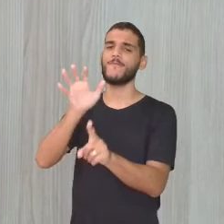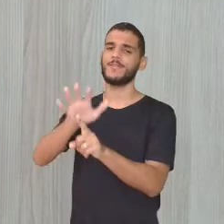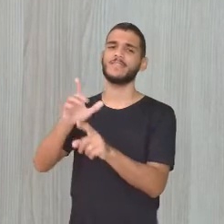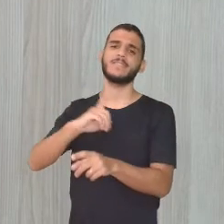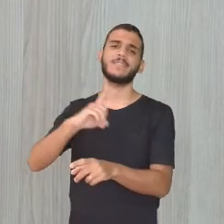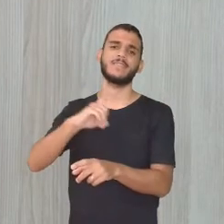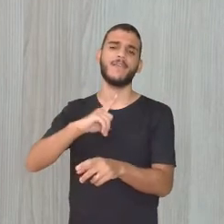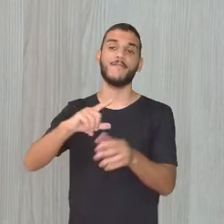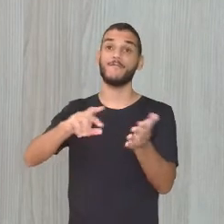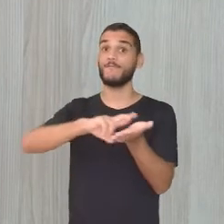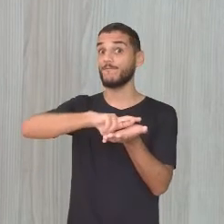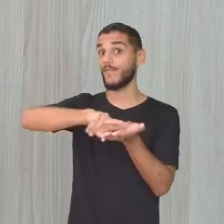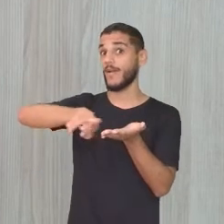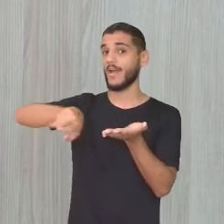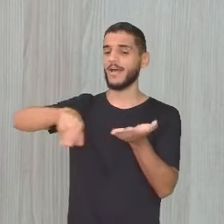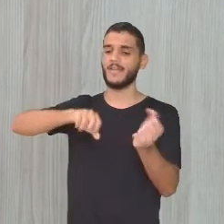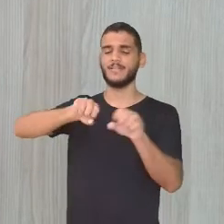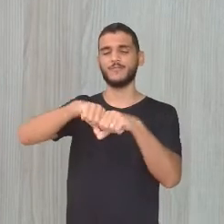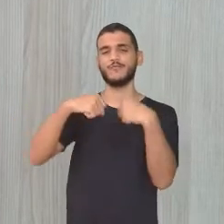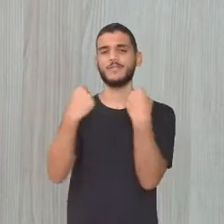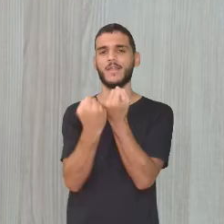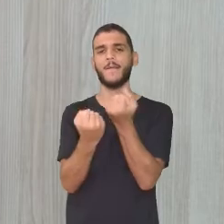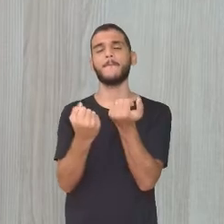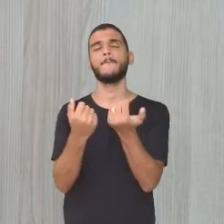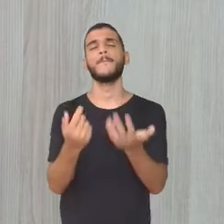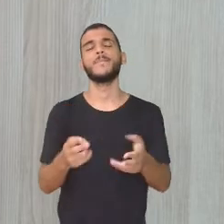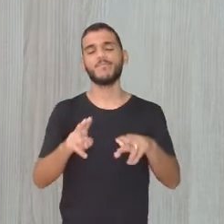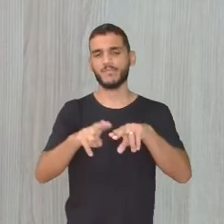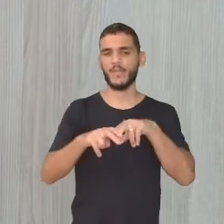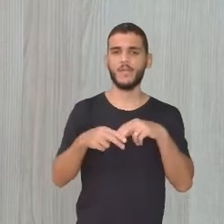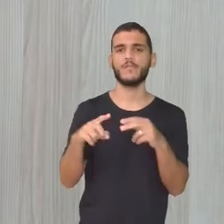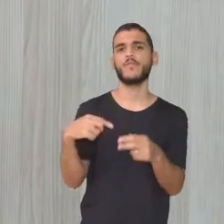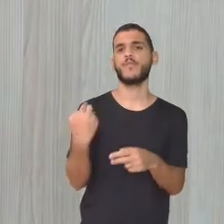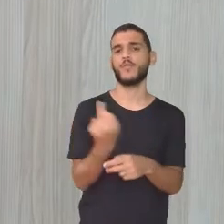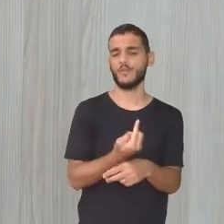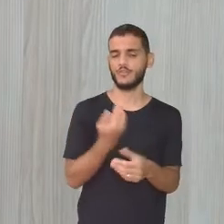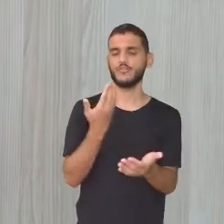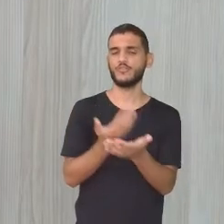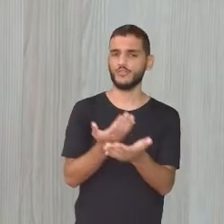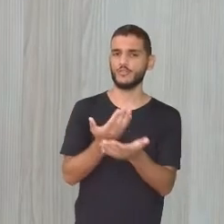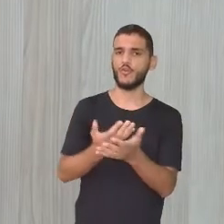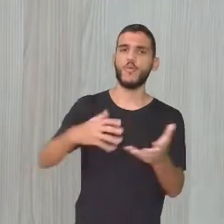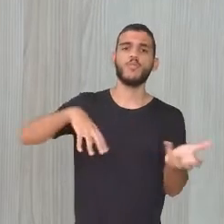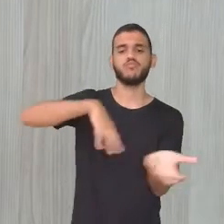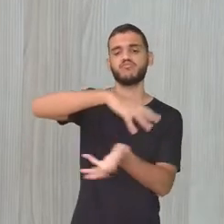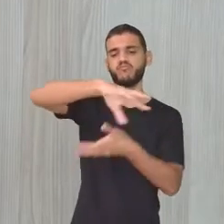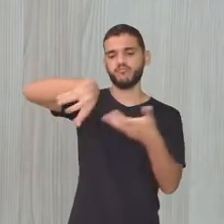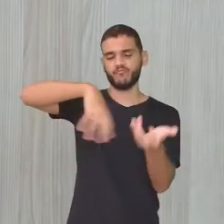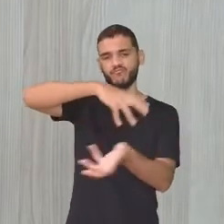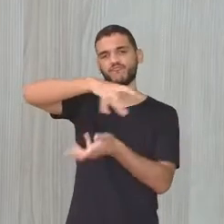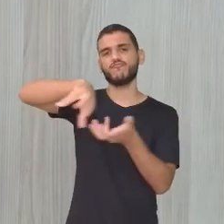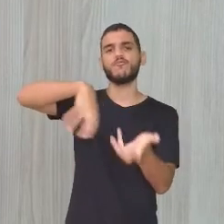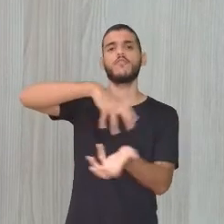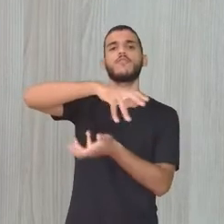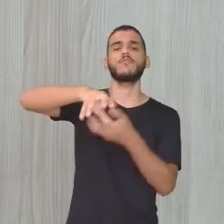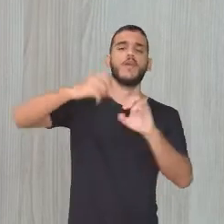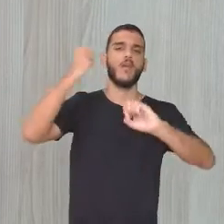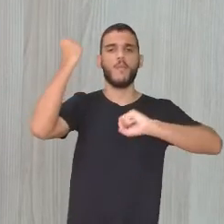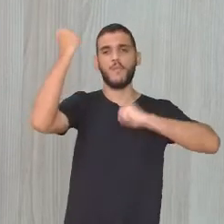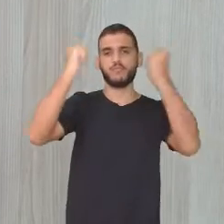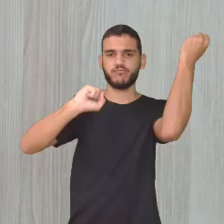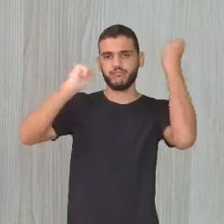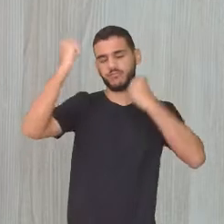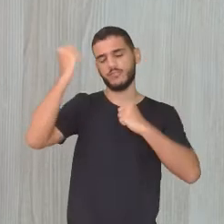quando a gente estuda as revoluções industriais, revolução, ou seja, teve alguma coisa que mudou alguma característica daquele local.